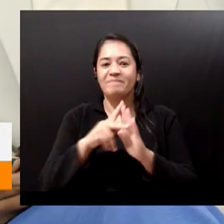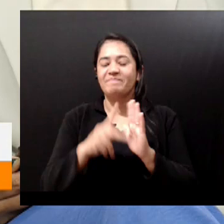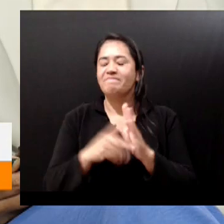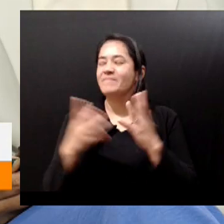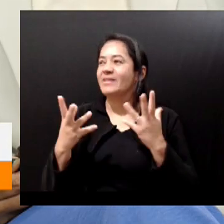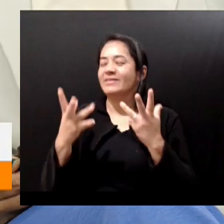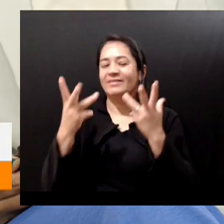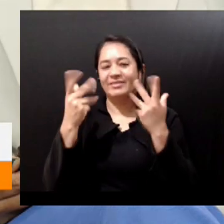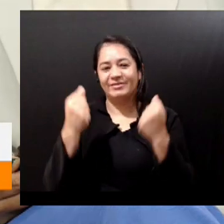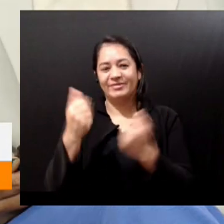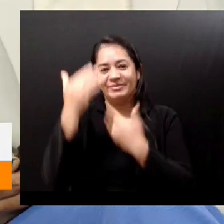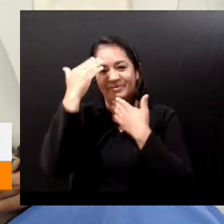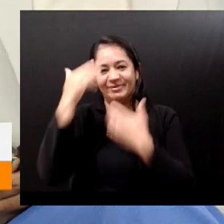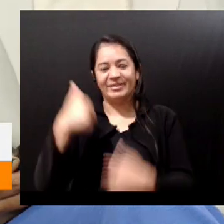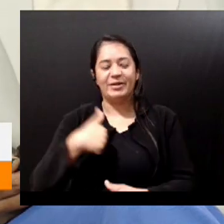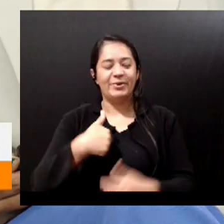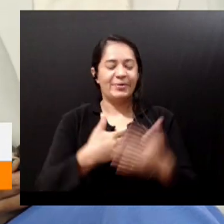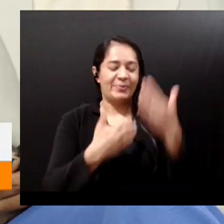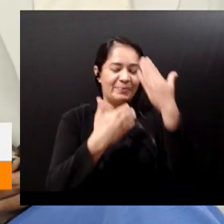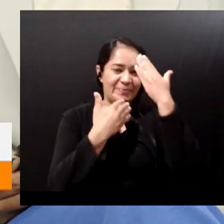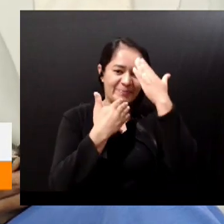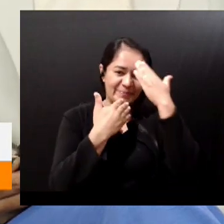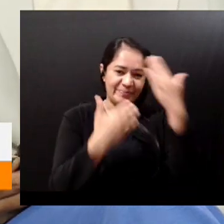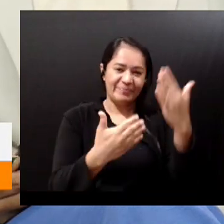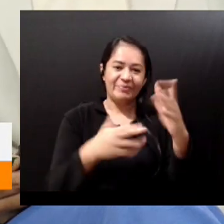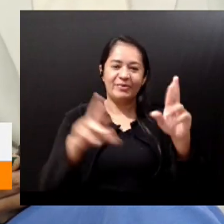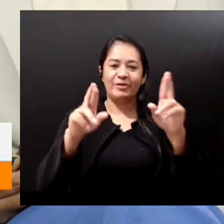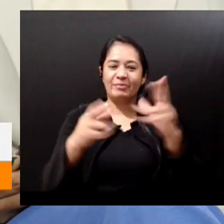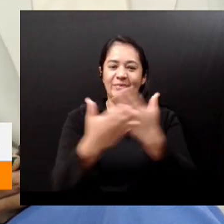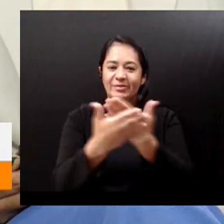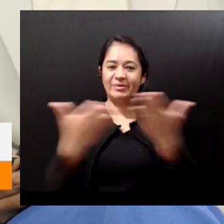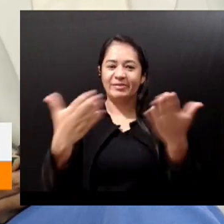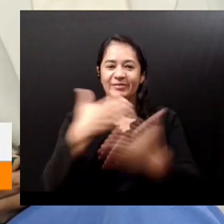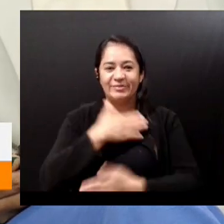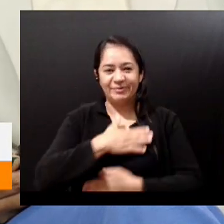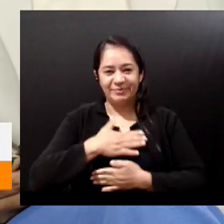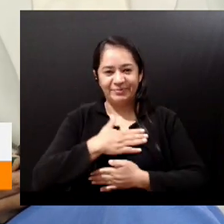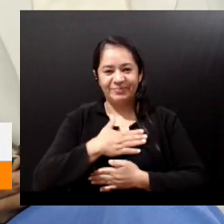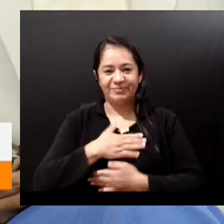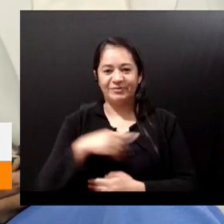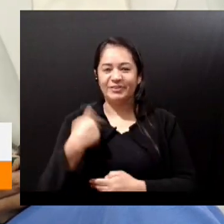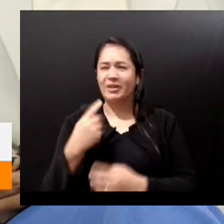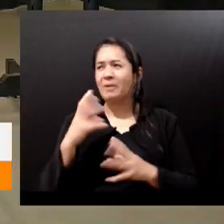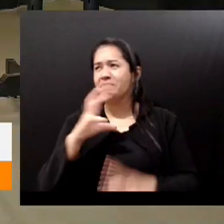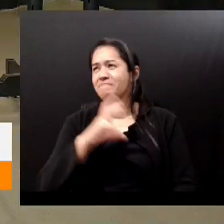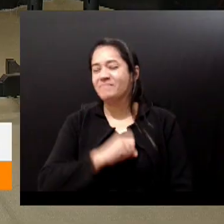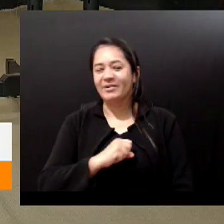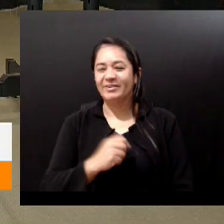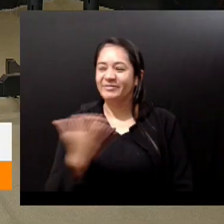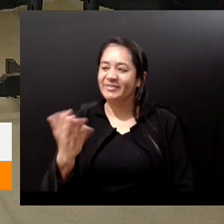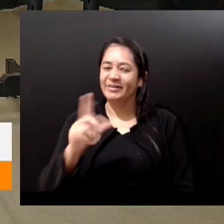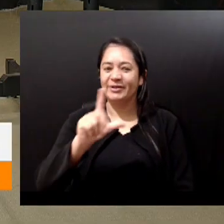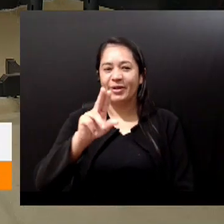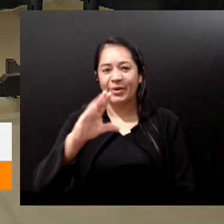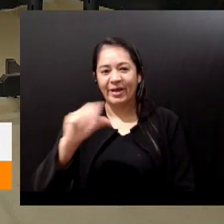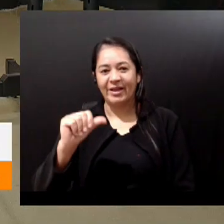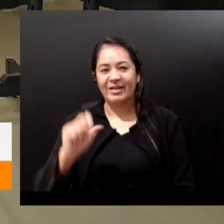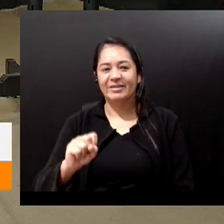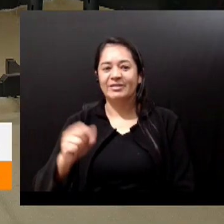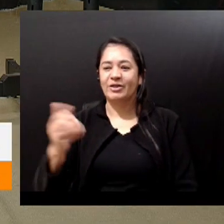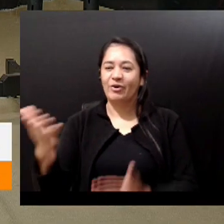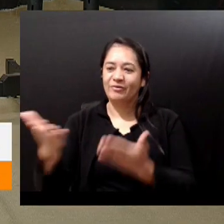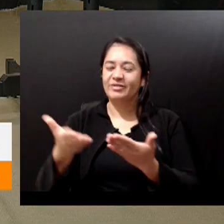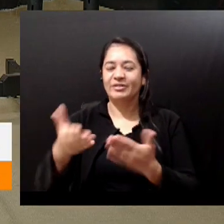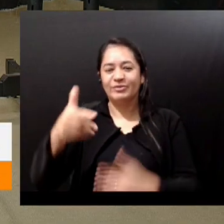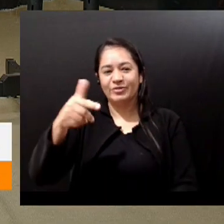obrigada. Eu que agradeço. Espero que vocês tenham gostado. A gente super adorou. E você, Lucas, já está convidado mais uma vez para vir para cá. Sempre quando